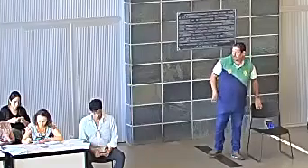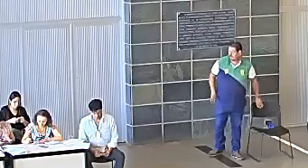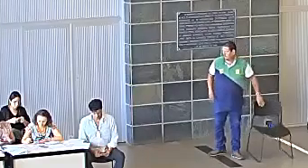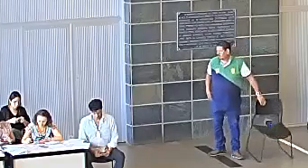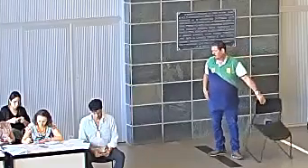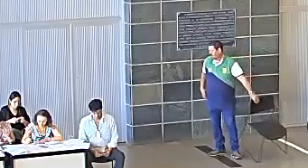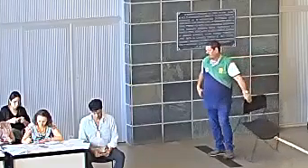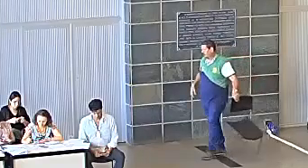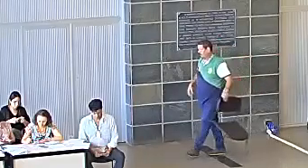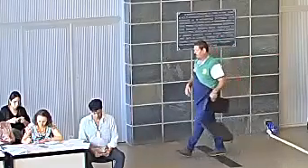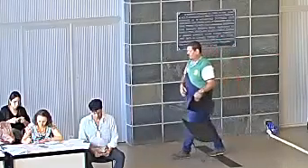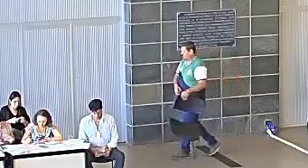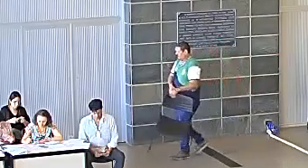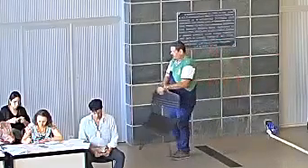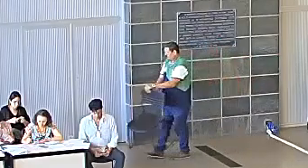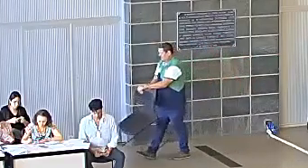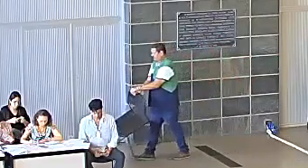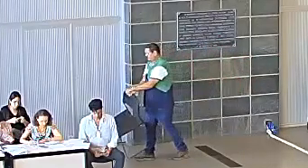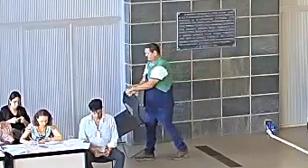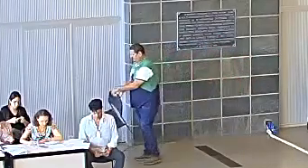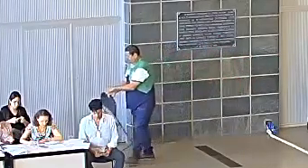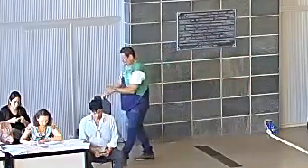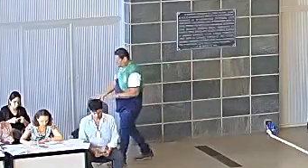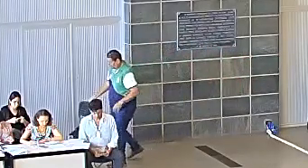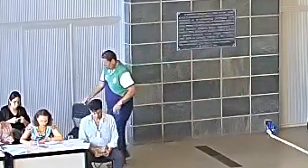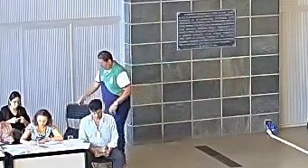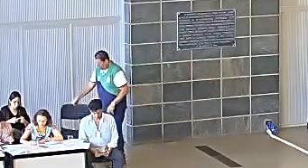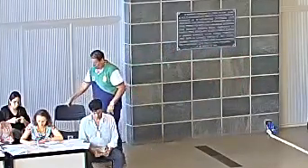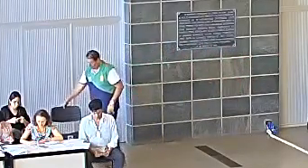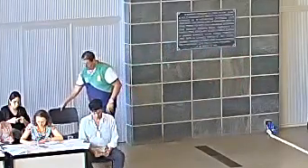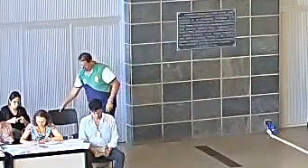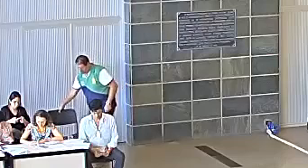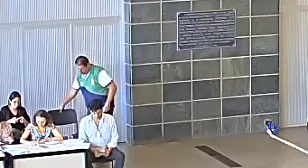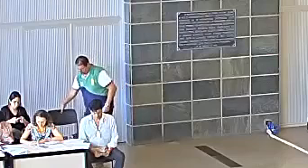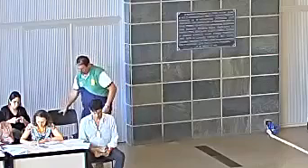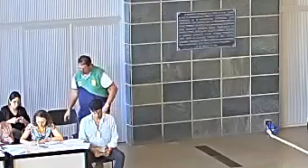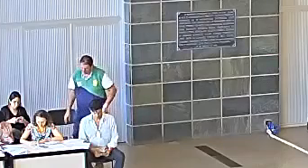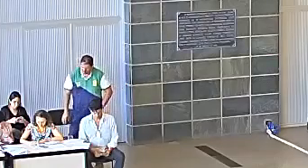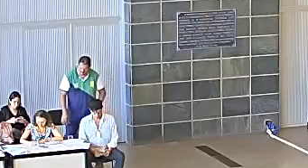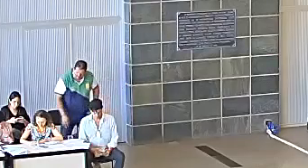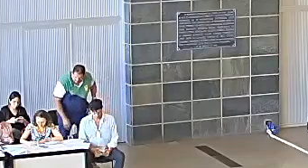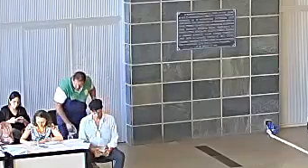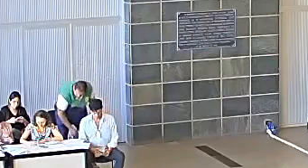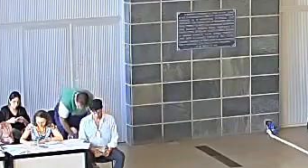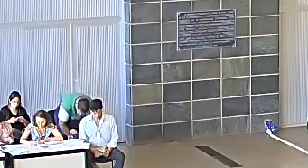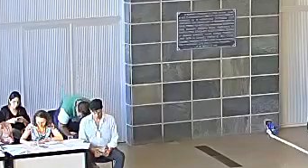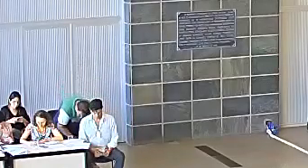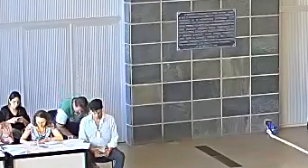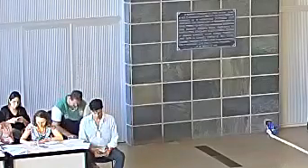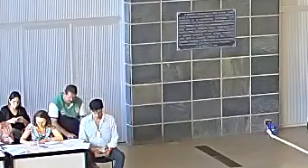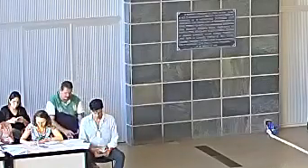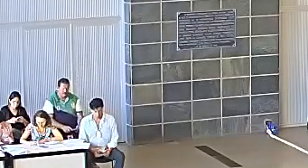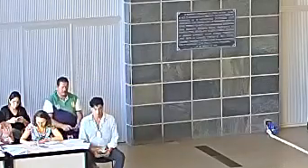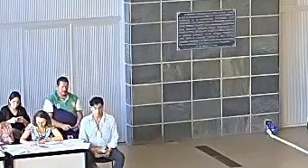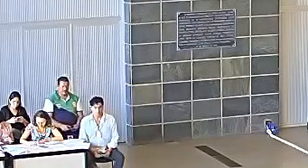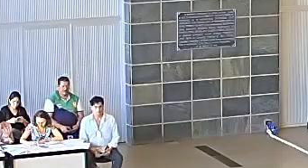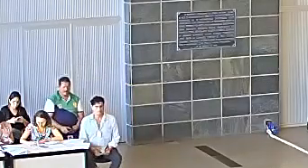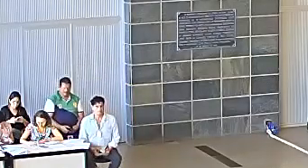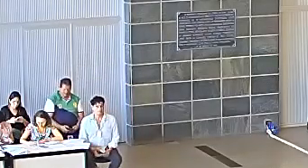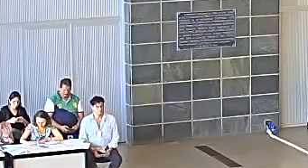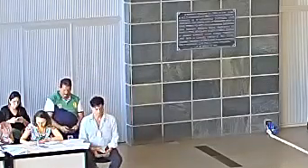terminais rodoviários não tem nenhum tipo de acessibilidade na questão de